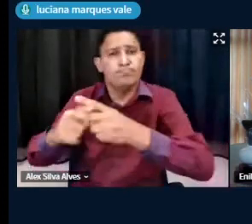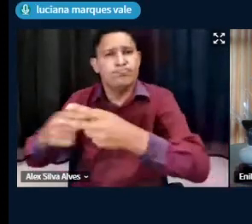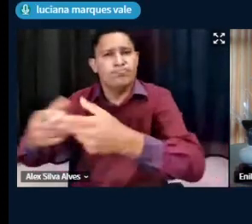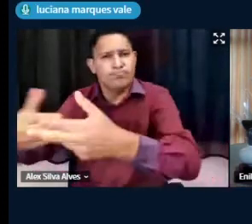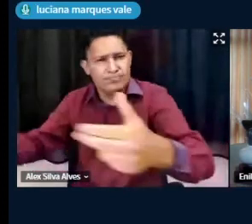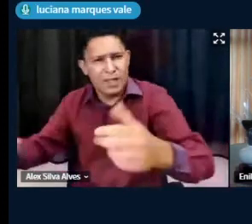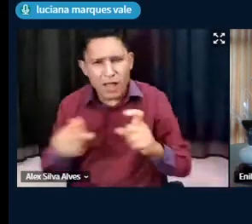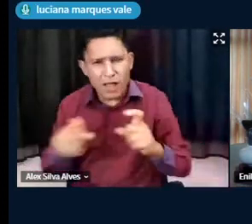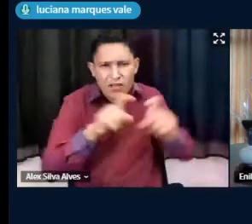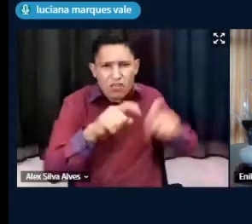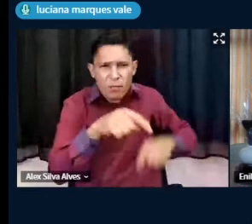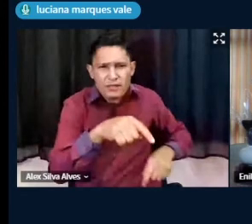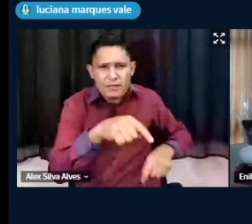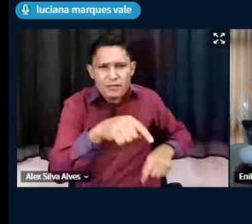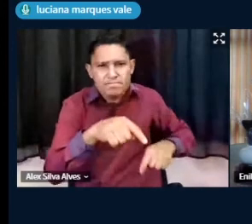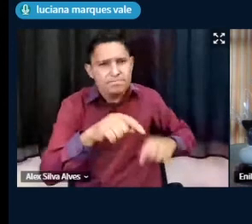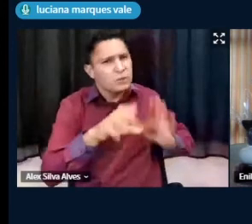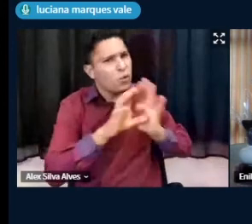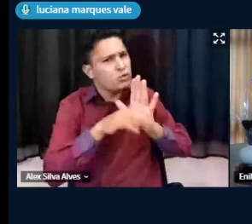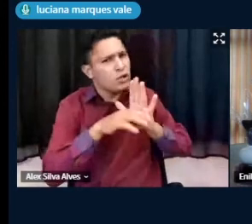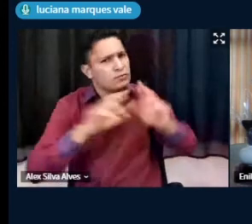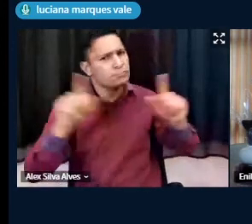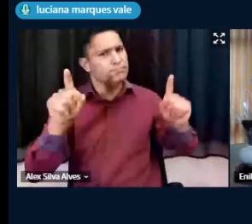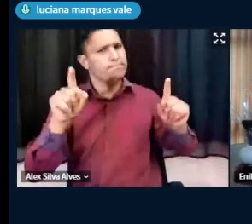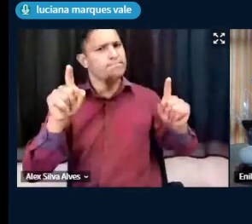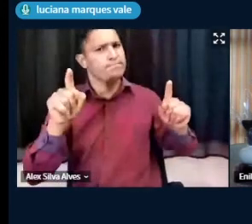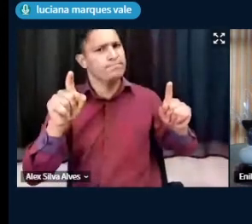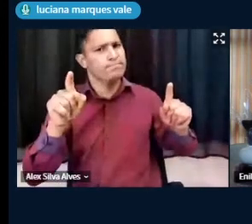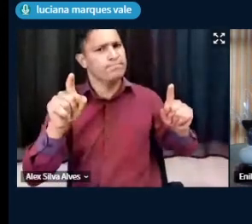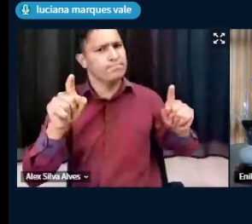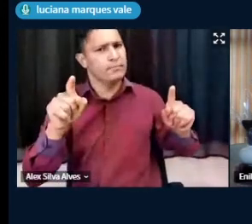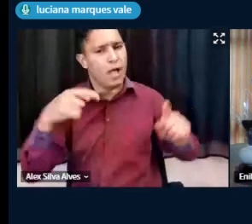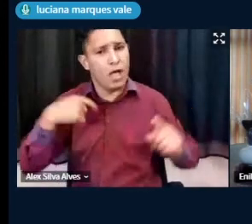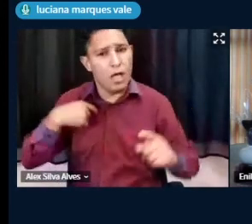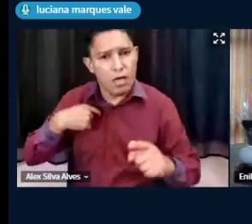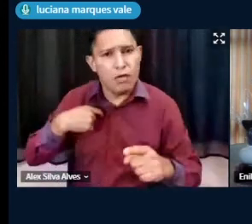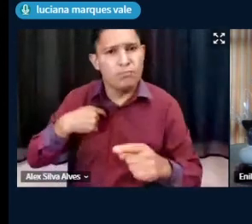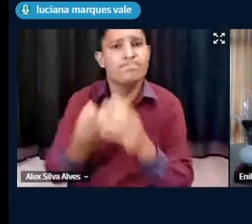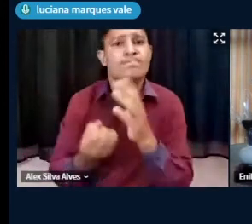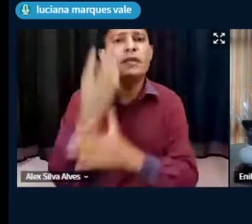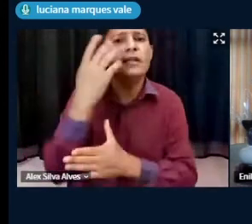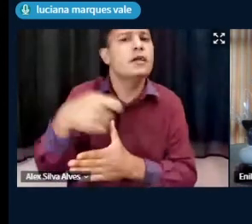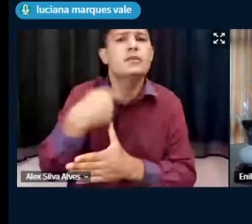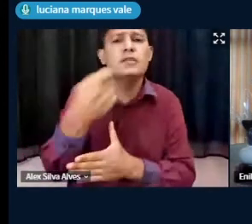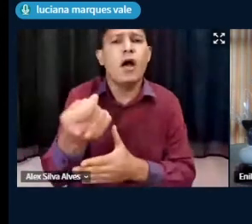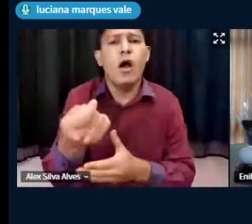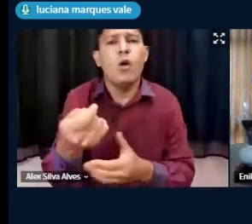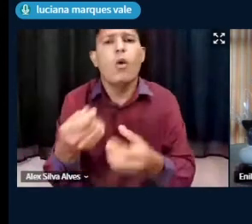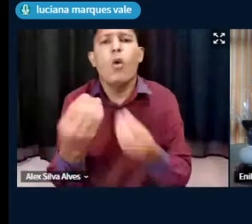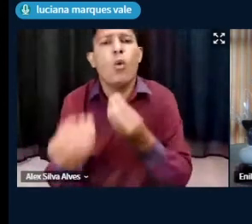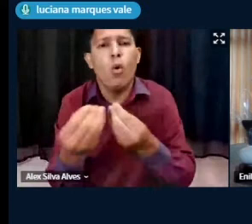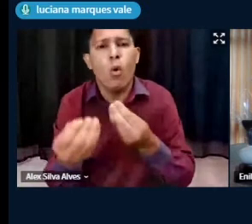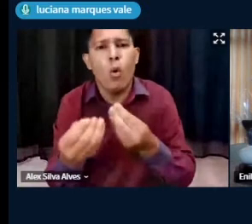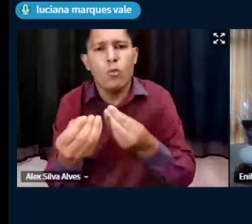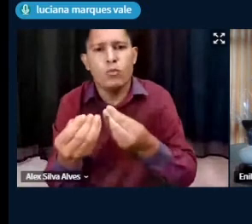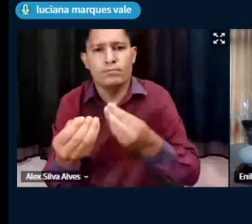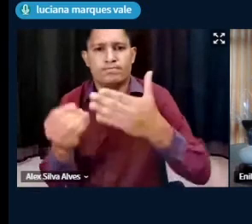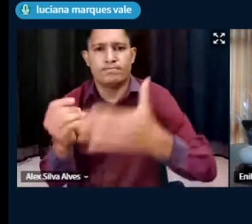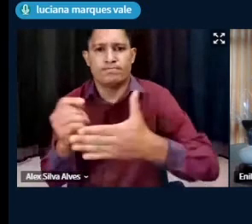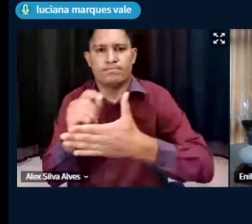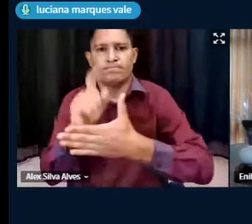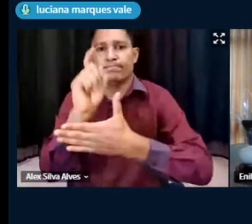forma. Contudo, ferramenta, ela não condiz com o termo específico da língua de sinais. Então, por